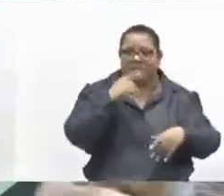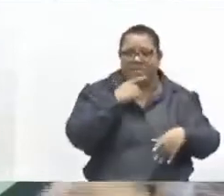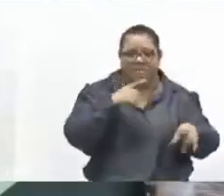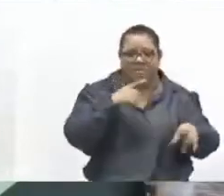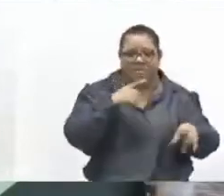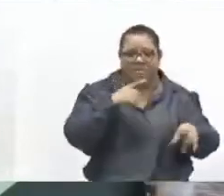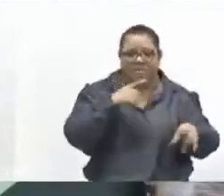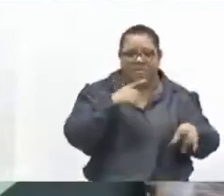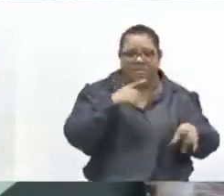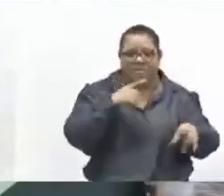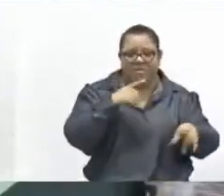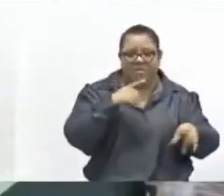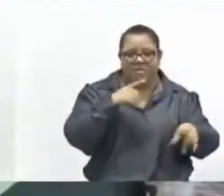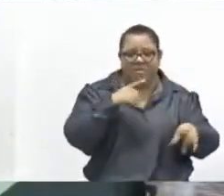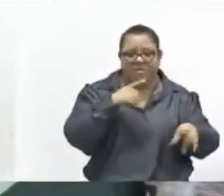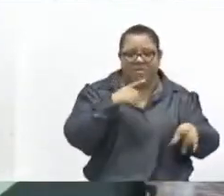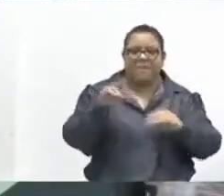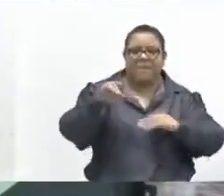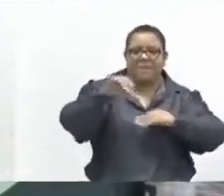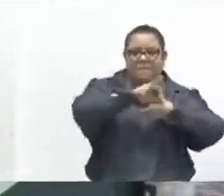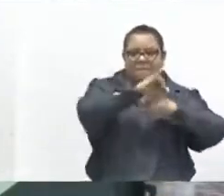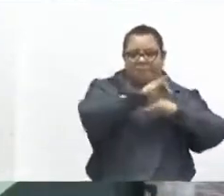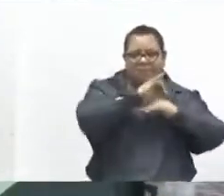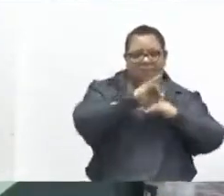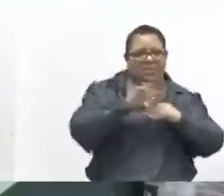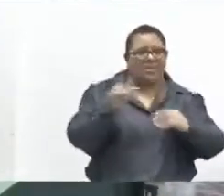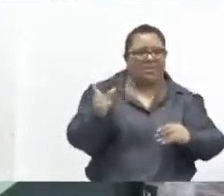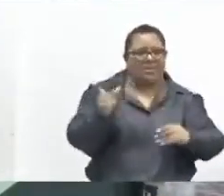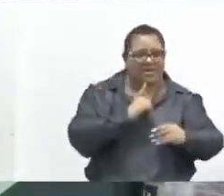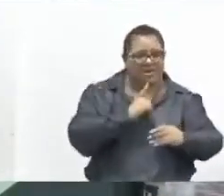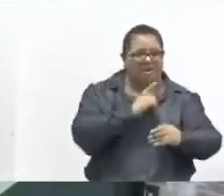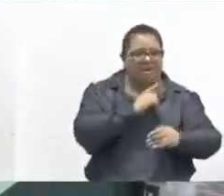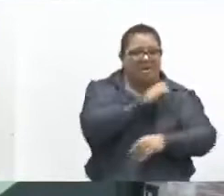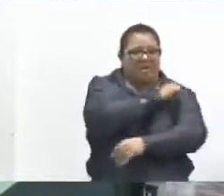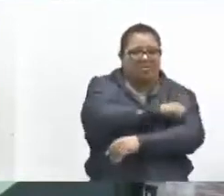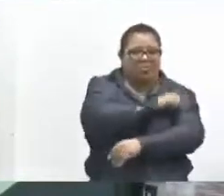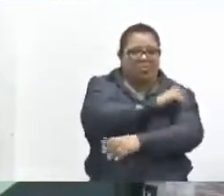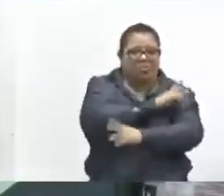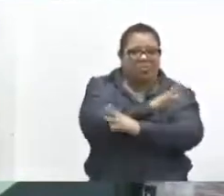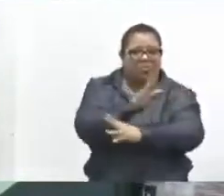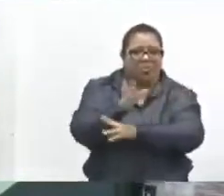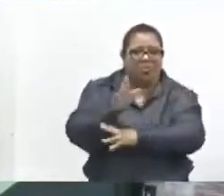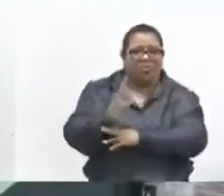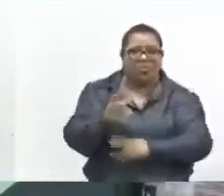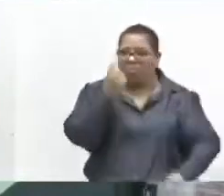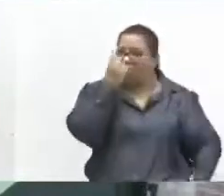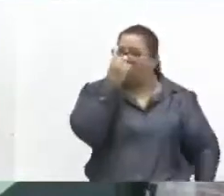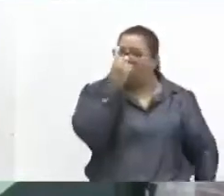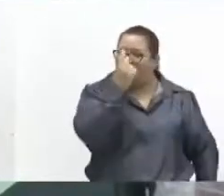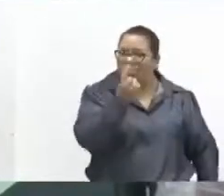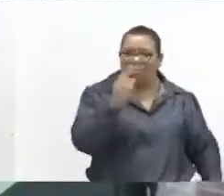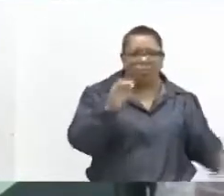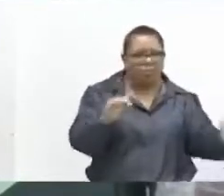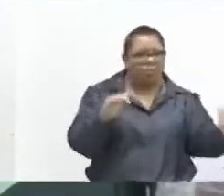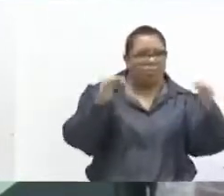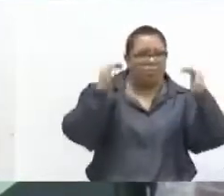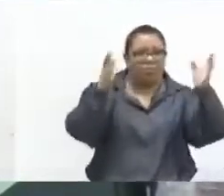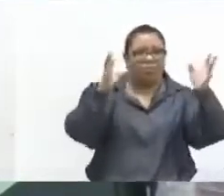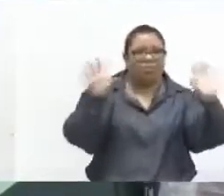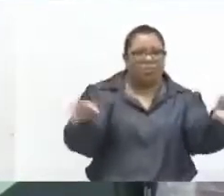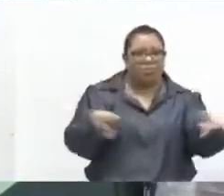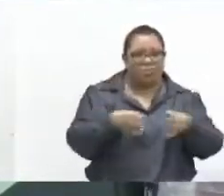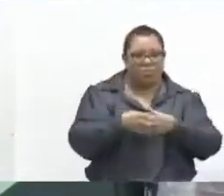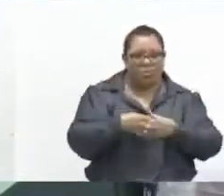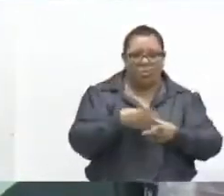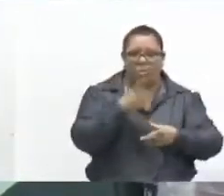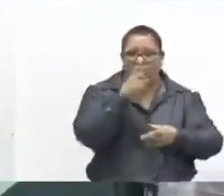tem, ou polos de apoio que a UNEMAT tem para estudantes acessarem. Às vezes o único ensino superior que vai ter é uma turma que a UNEMAT abre, que é uma